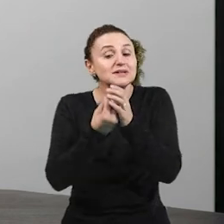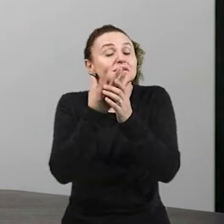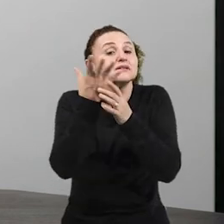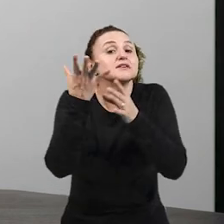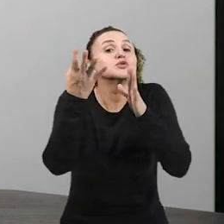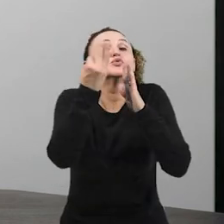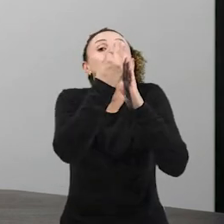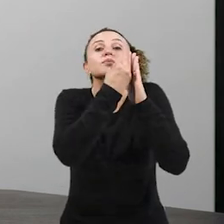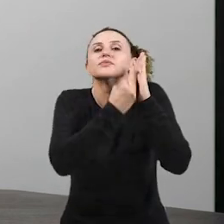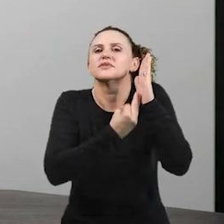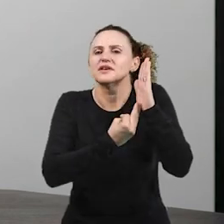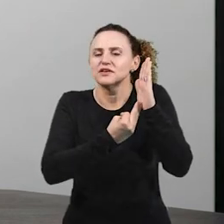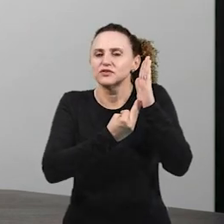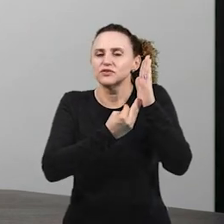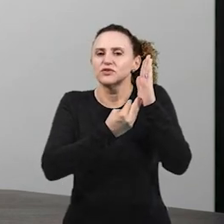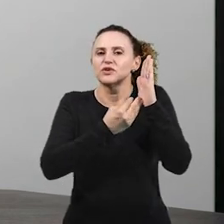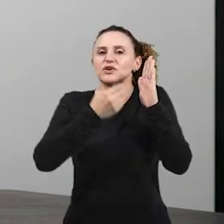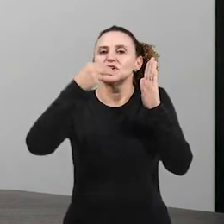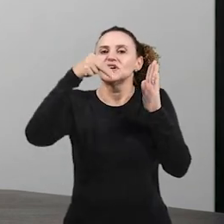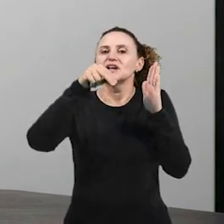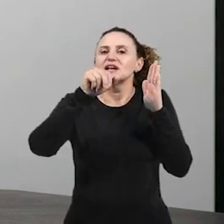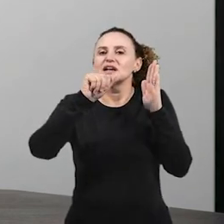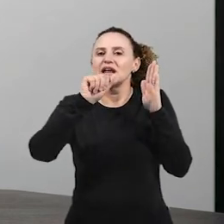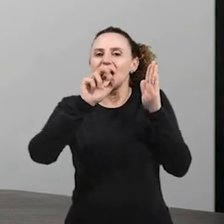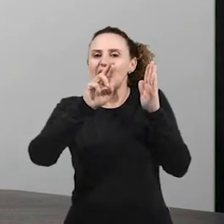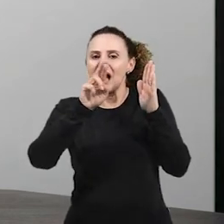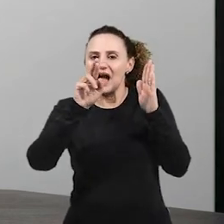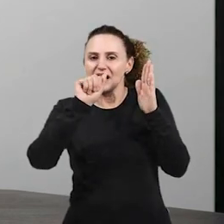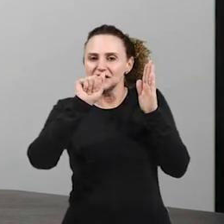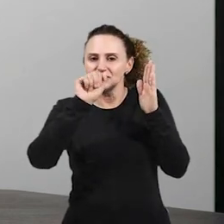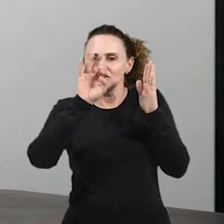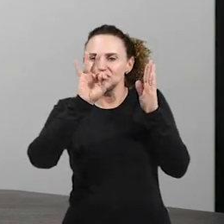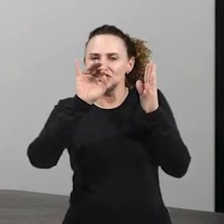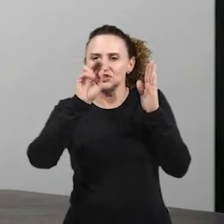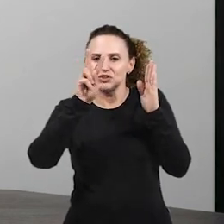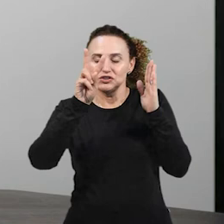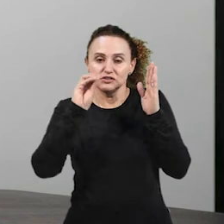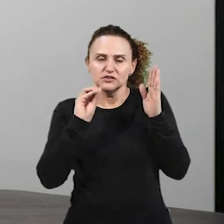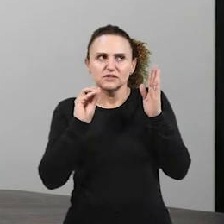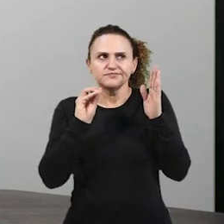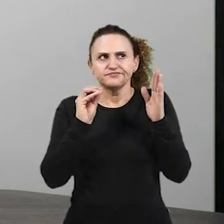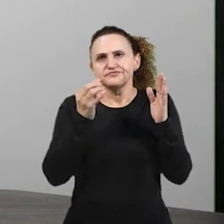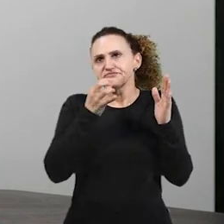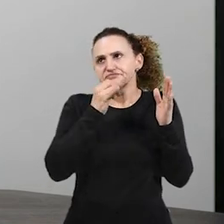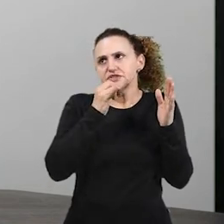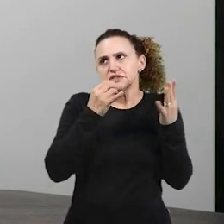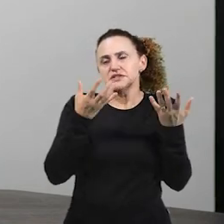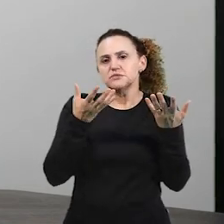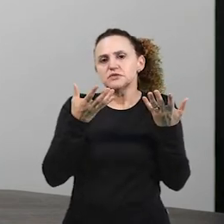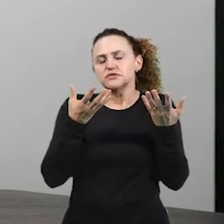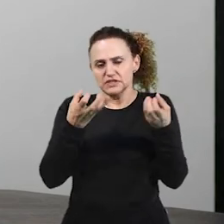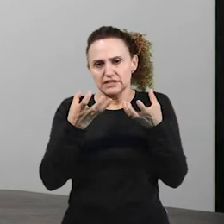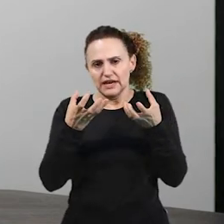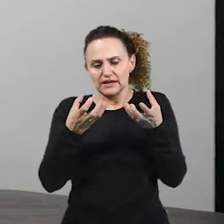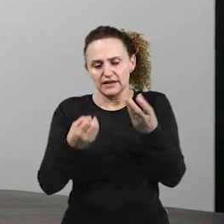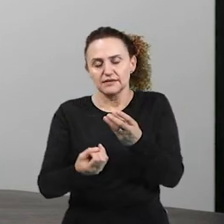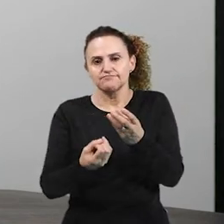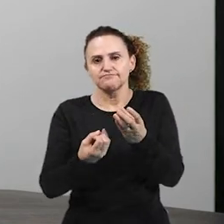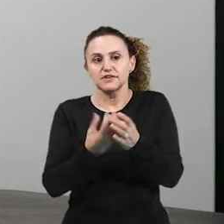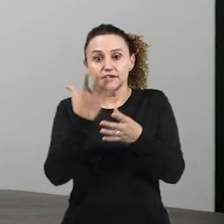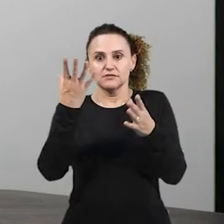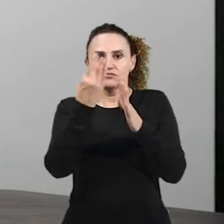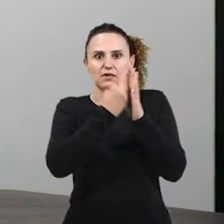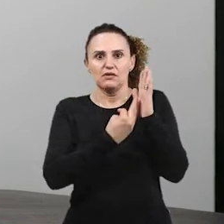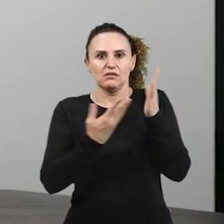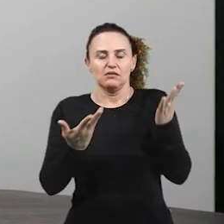se você quer pedir para o seu aluno que ele faça uma uma um texto